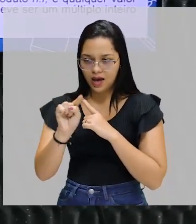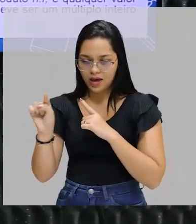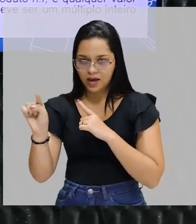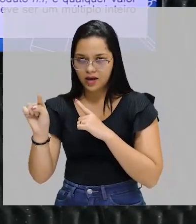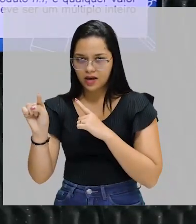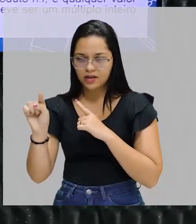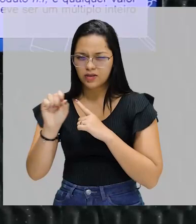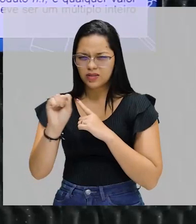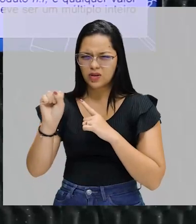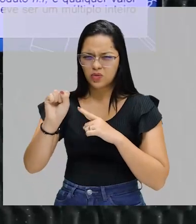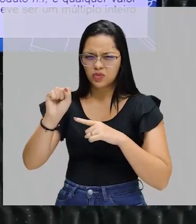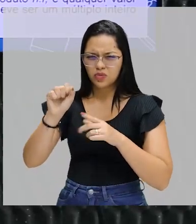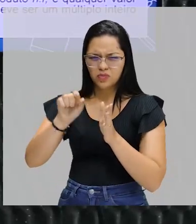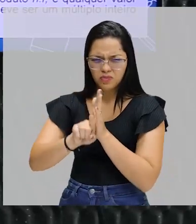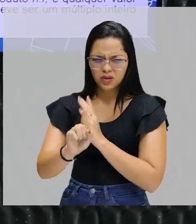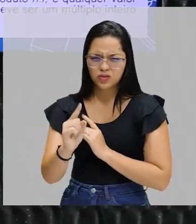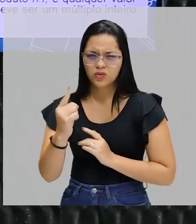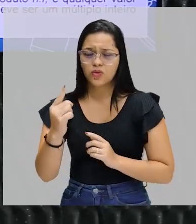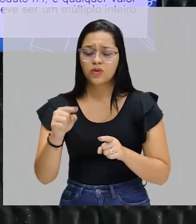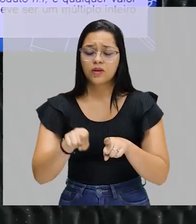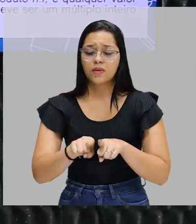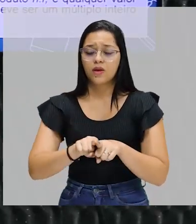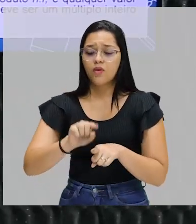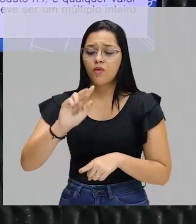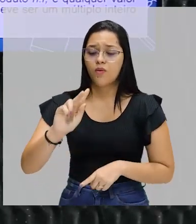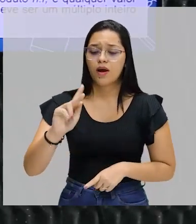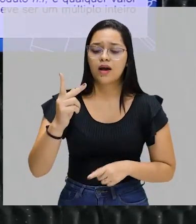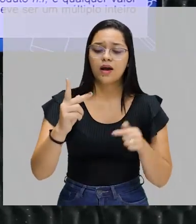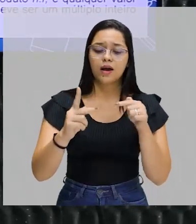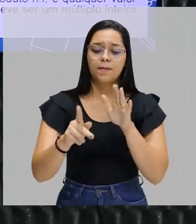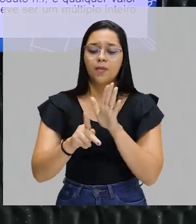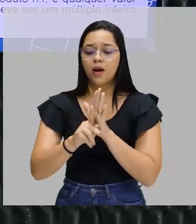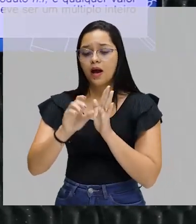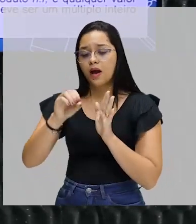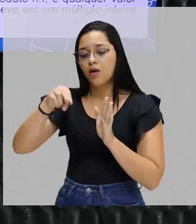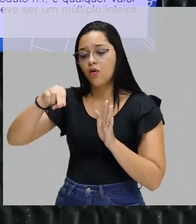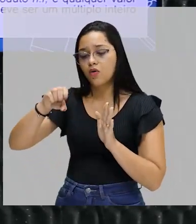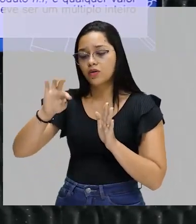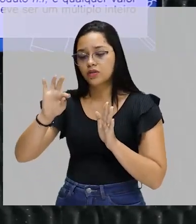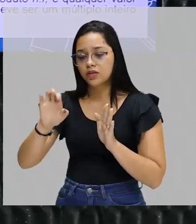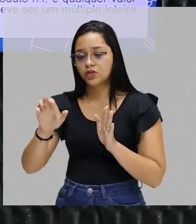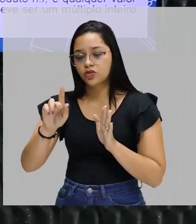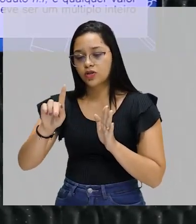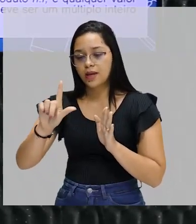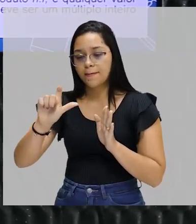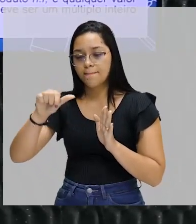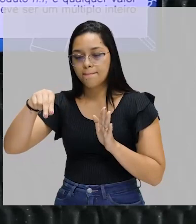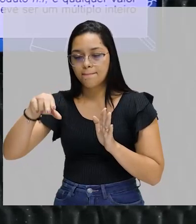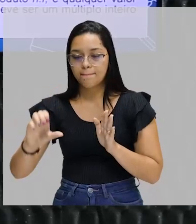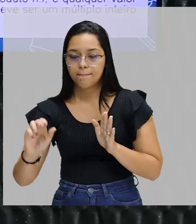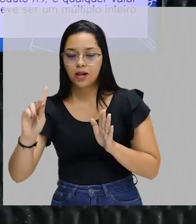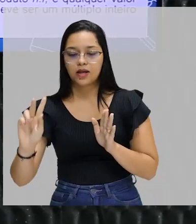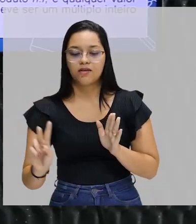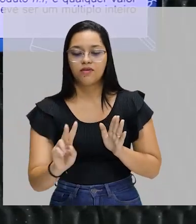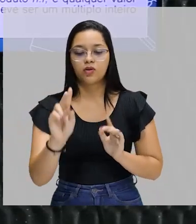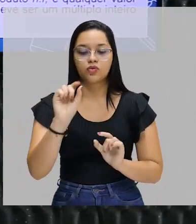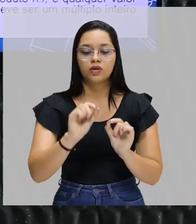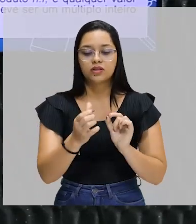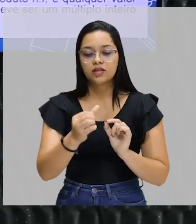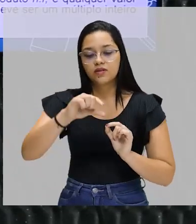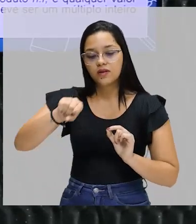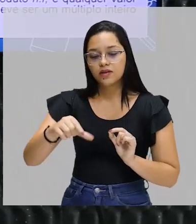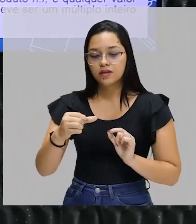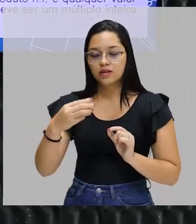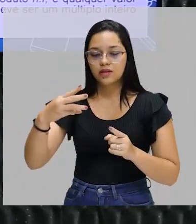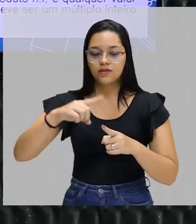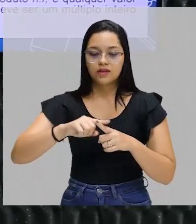menos 1, né, 1 sobre segundo. E o H é a constante de Planck, ok? Que possui valor de